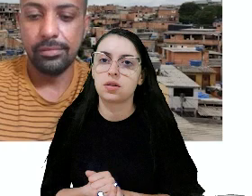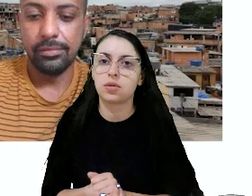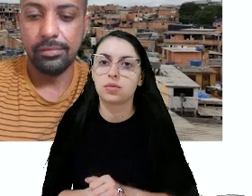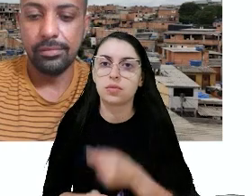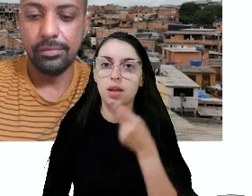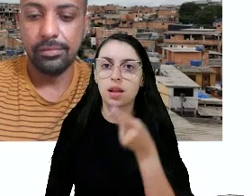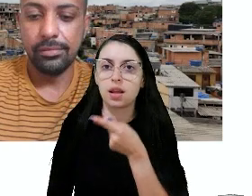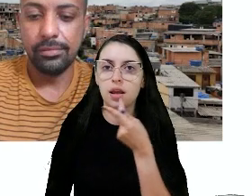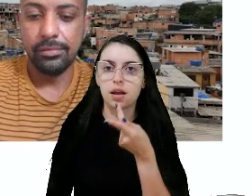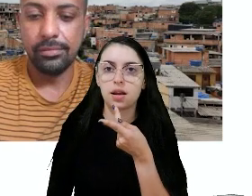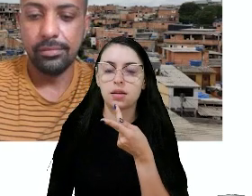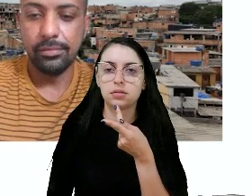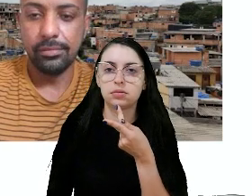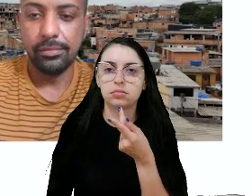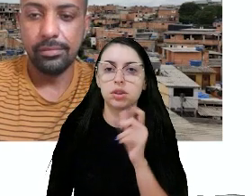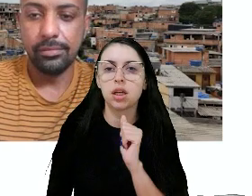e